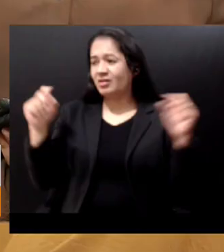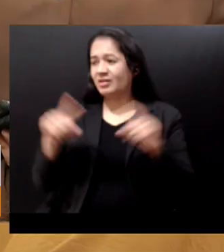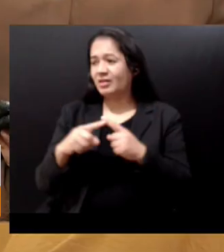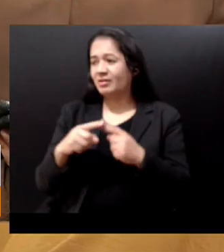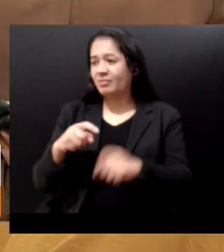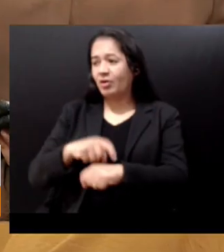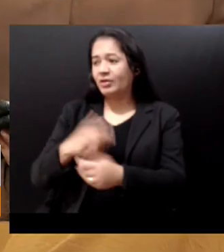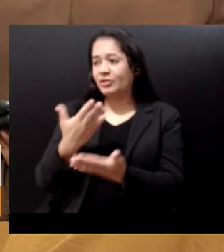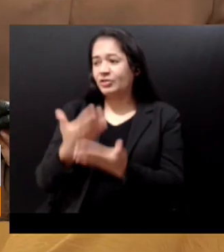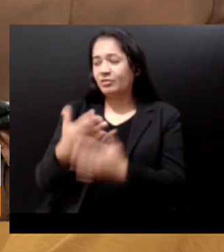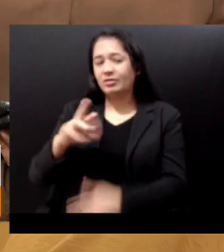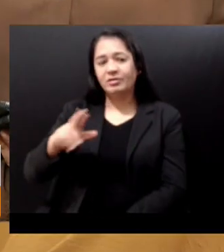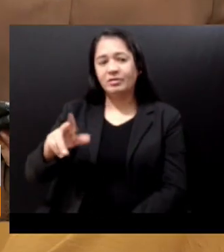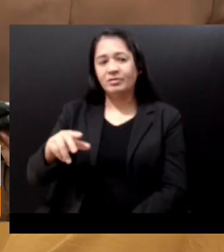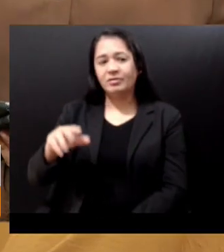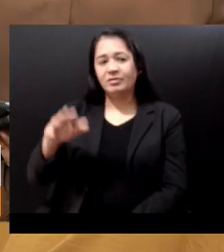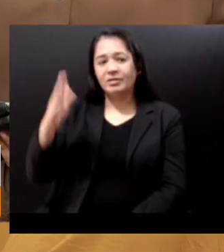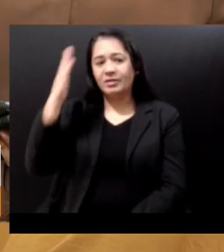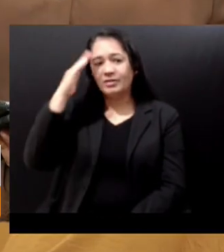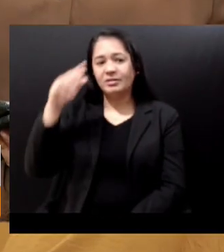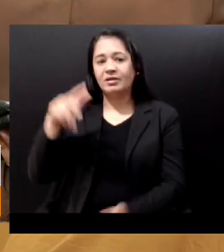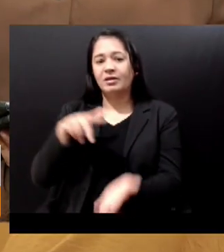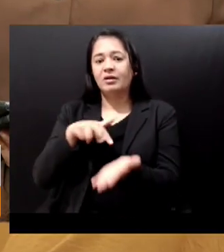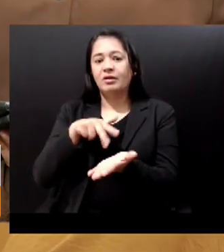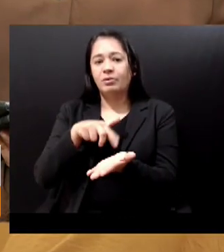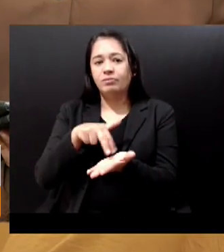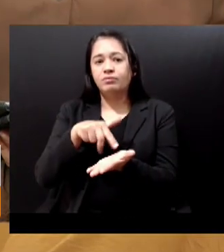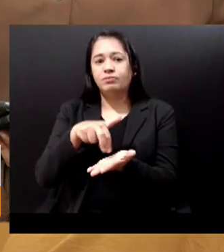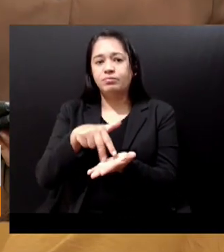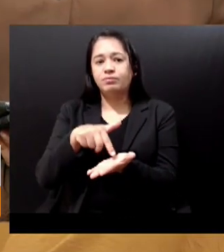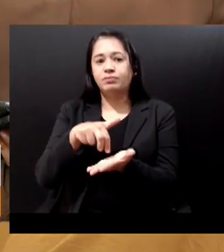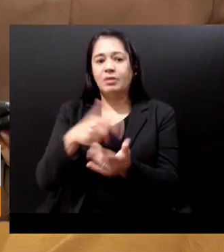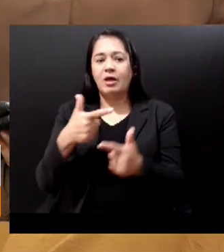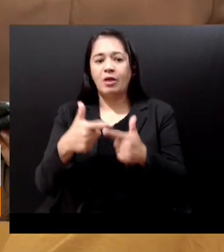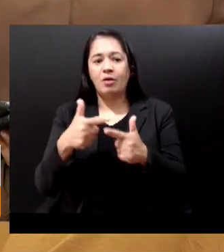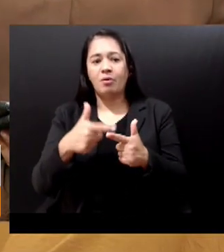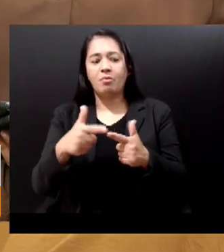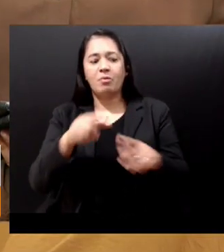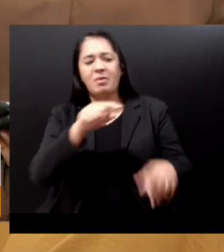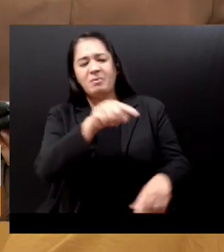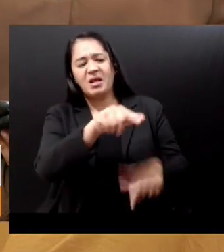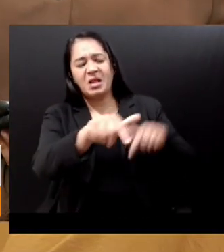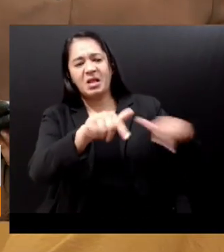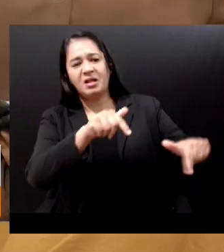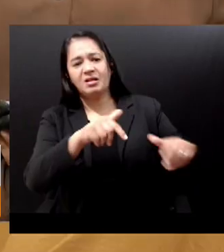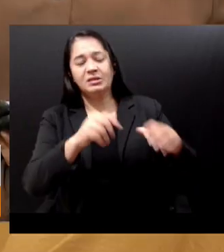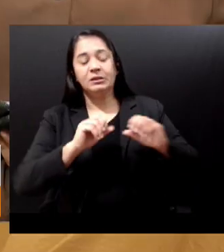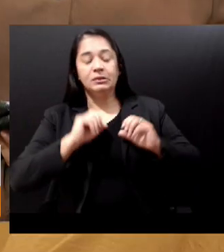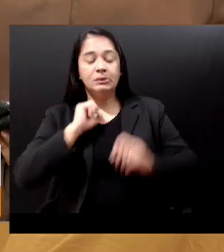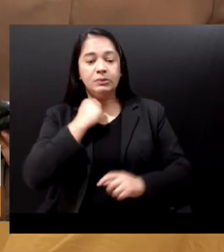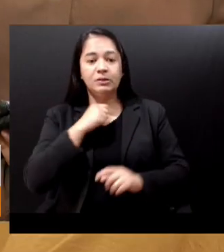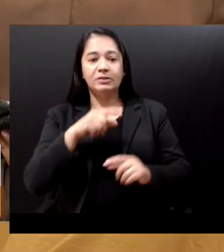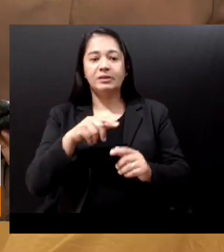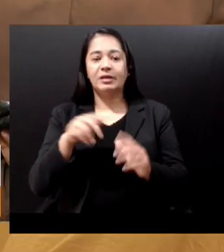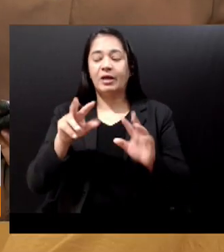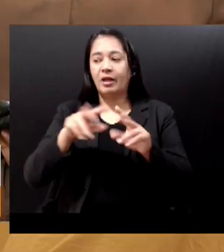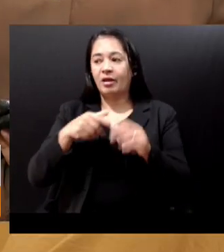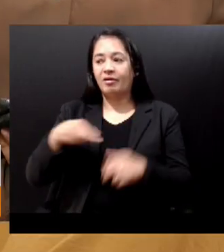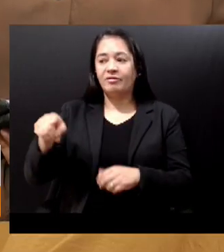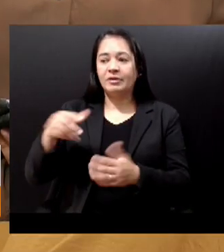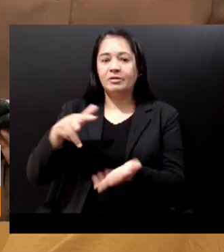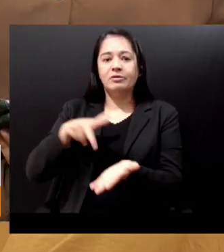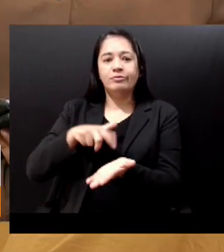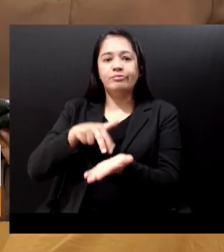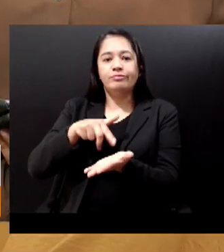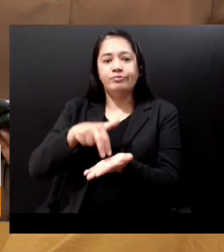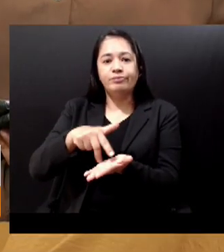ela vai estar na esteira, porque ela provavelmente teve algum problema no trabalho, estressada, ansiosa, ela vai, entre aspas, Uhum. descontar na esteira. Ela fica Sim.